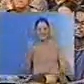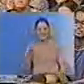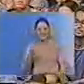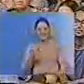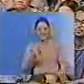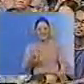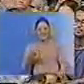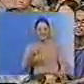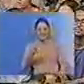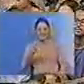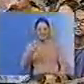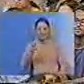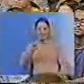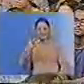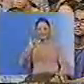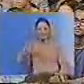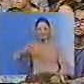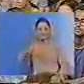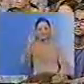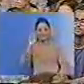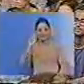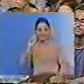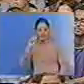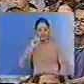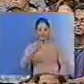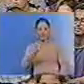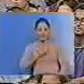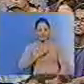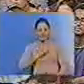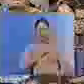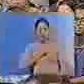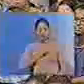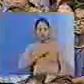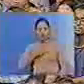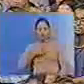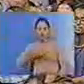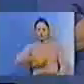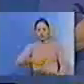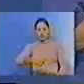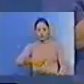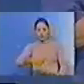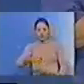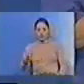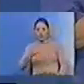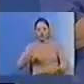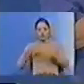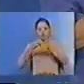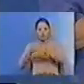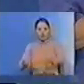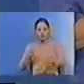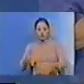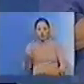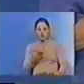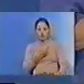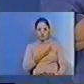você chega perto do viveiro e ela avança em você para defender. Galinha defende pintinho. A mulher